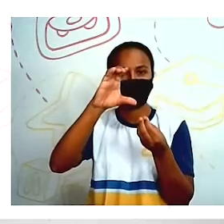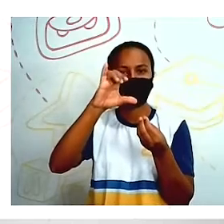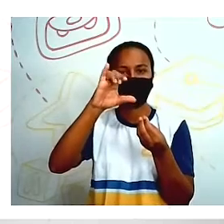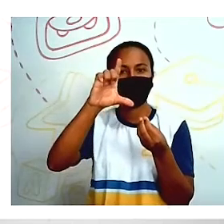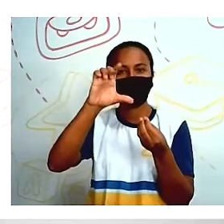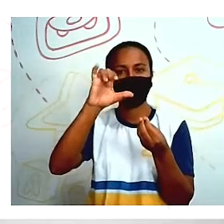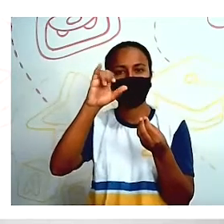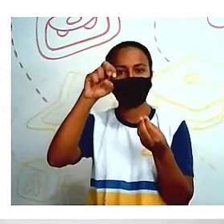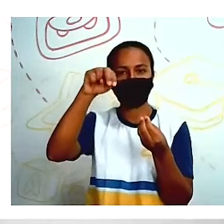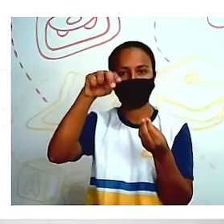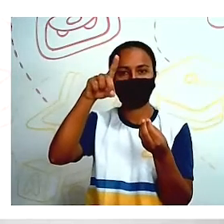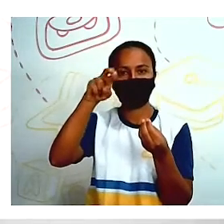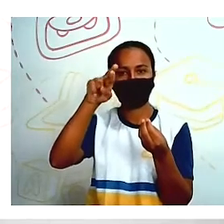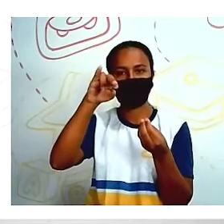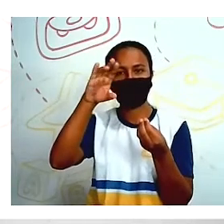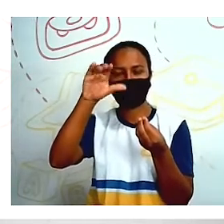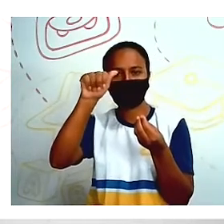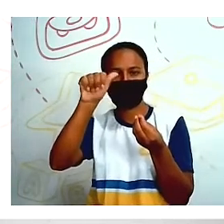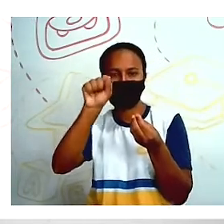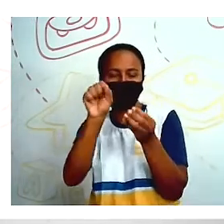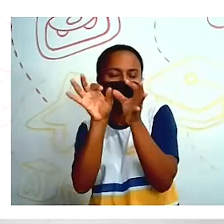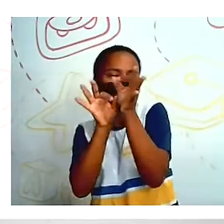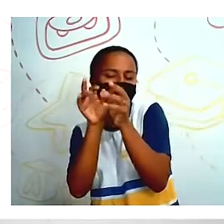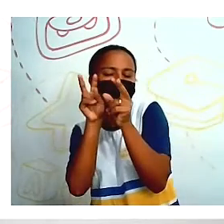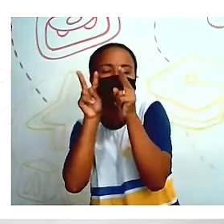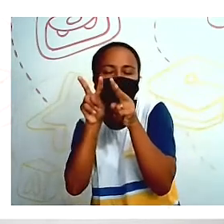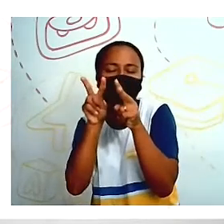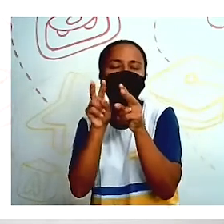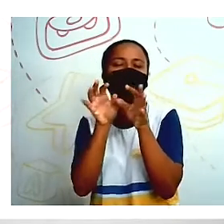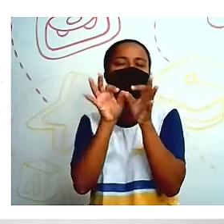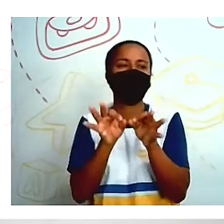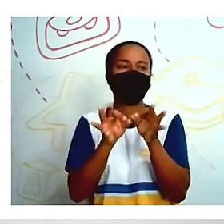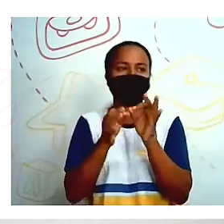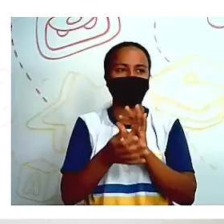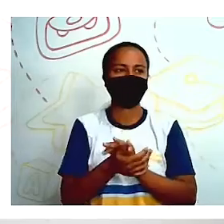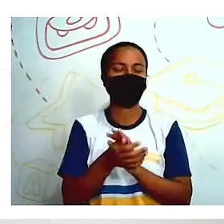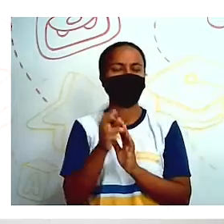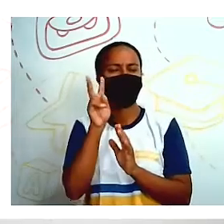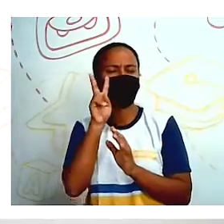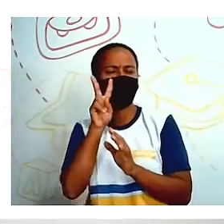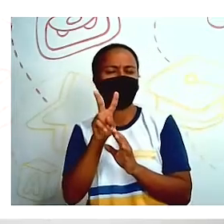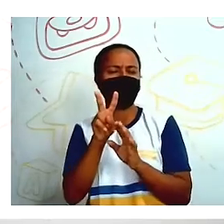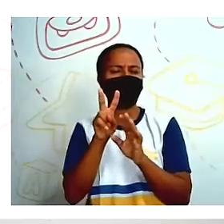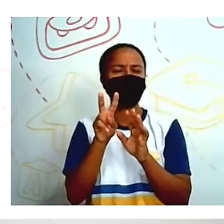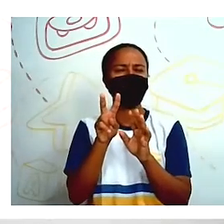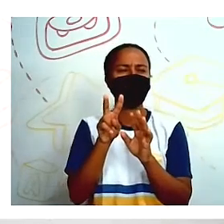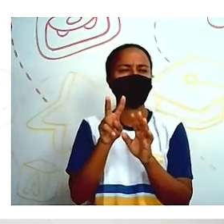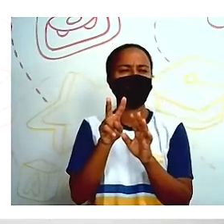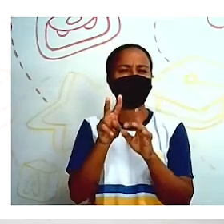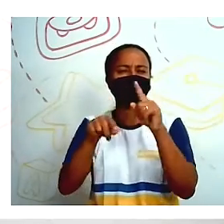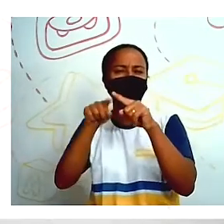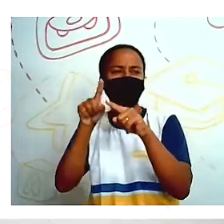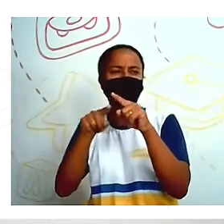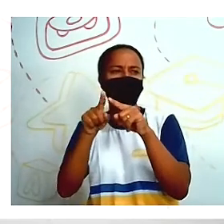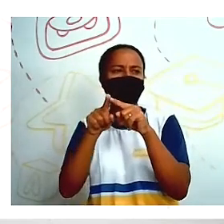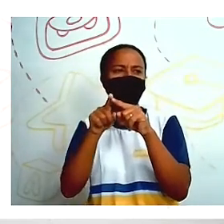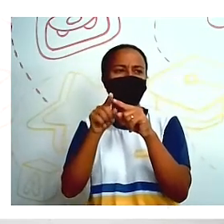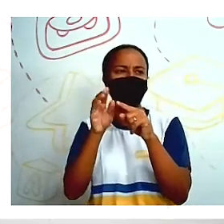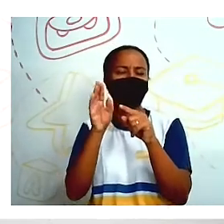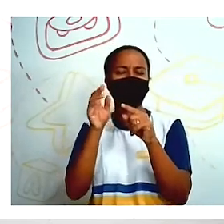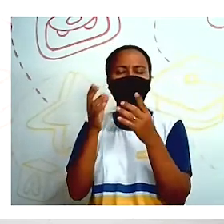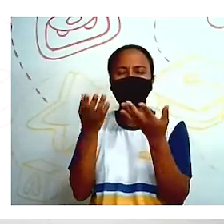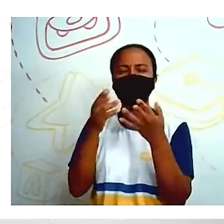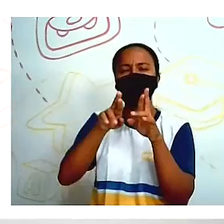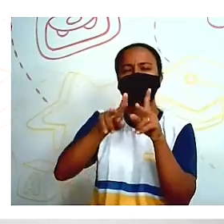os raios de curvatura, tá certo? Então, a gente começa a ver o objeto de forma inclinada aí um pouquinho,